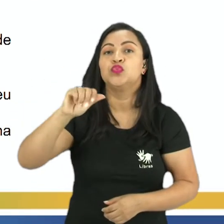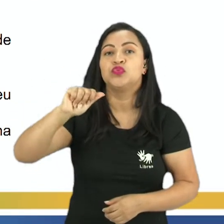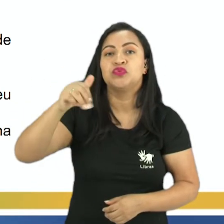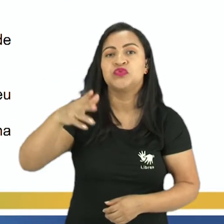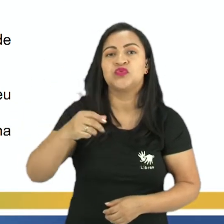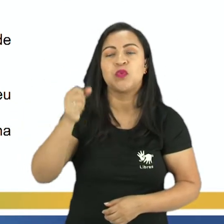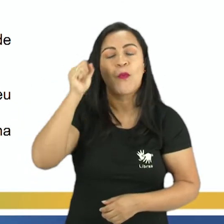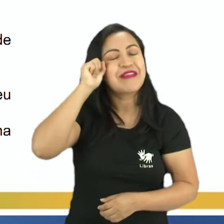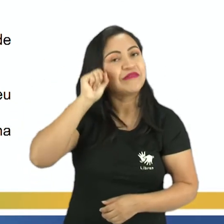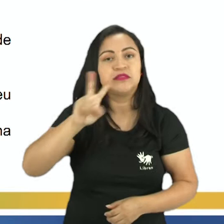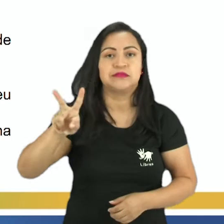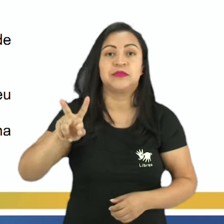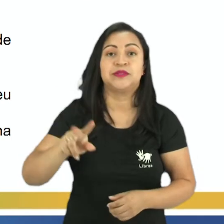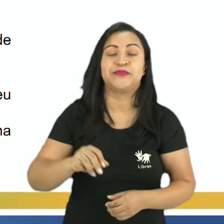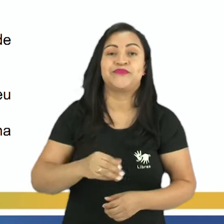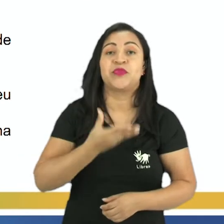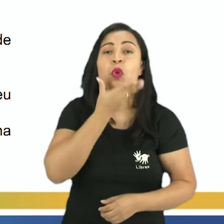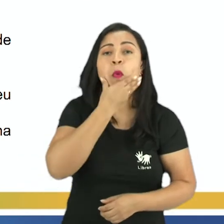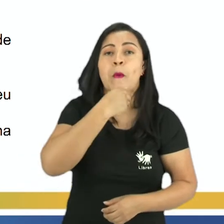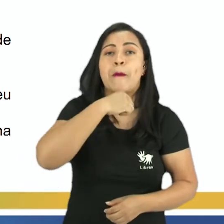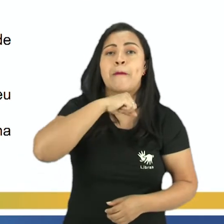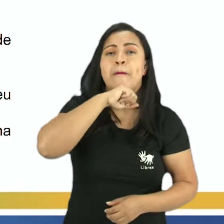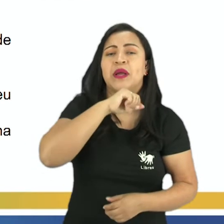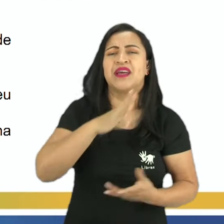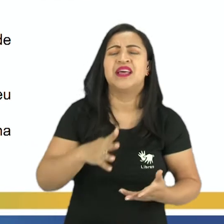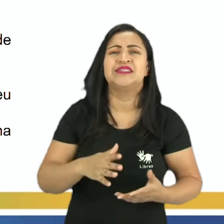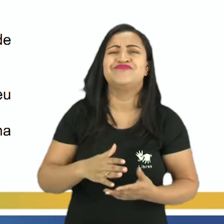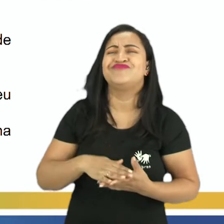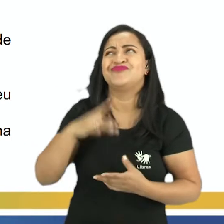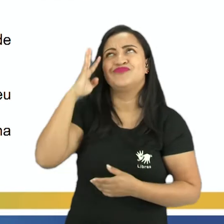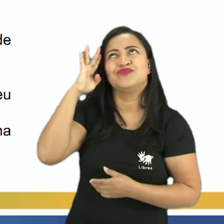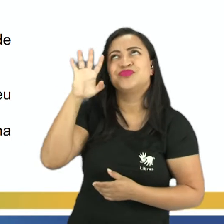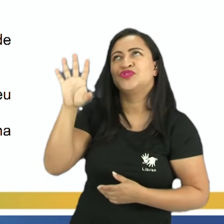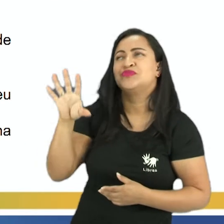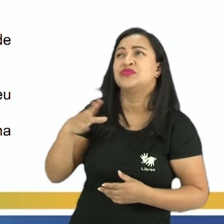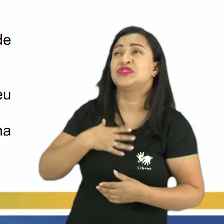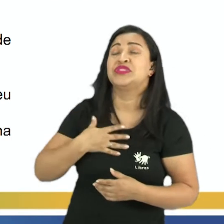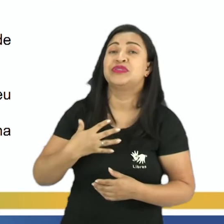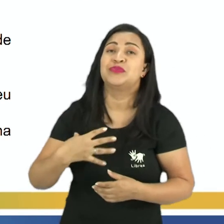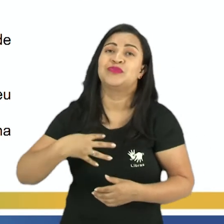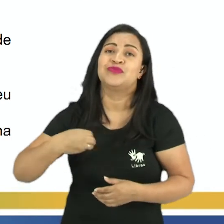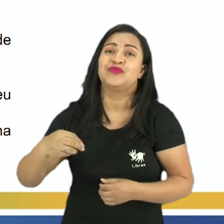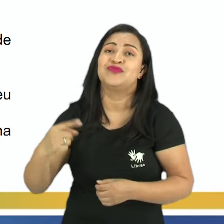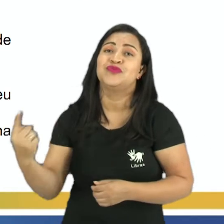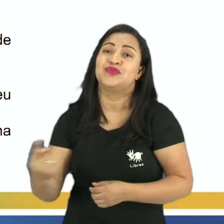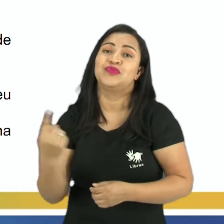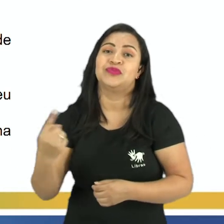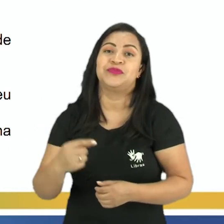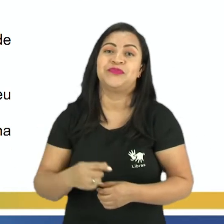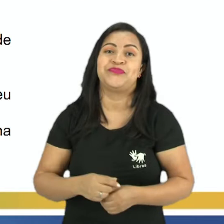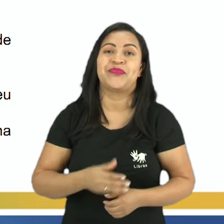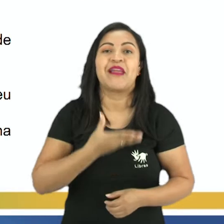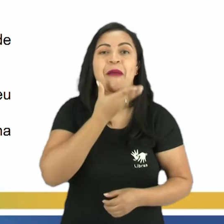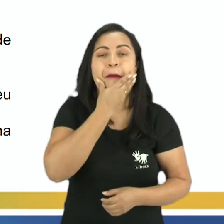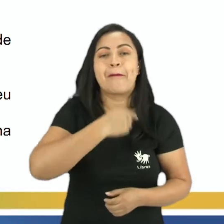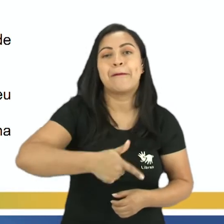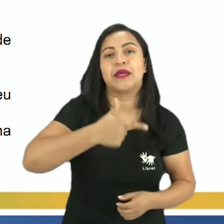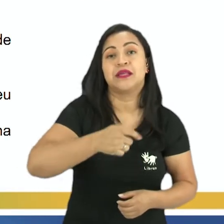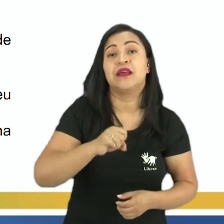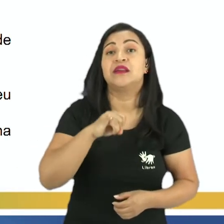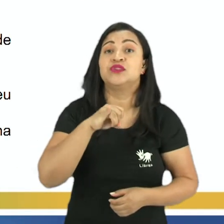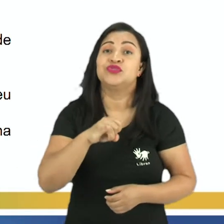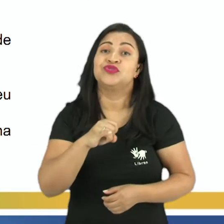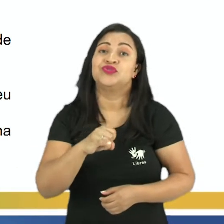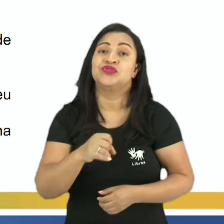também. Pai, não posso imaginar meus filhinhos sozinhos na floresta. Madrasta, se você